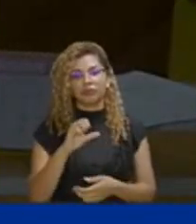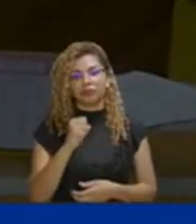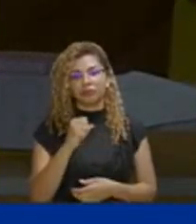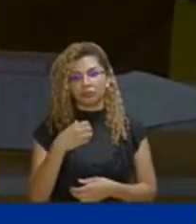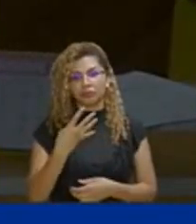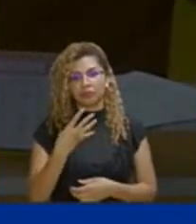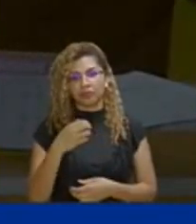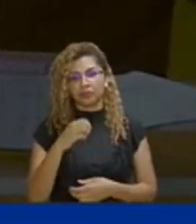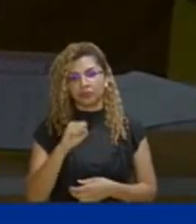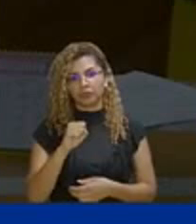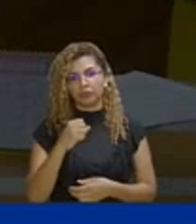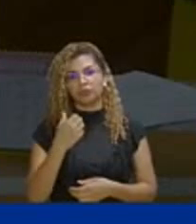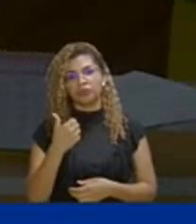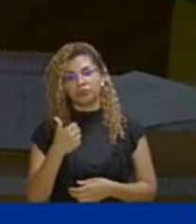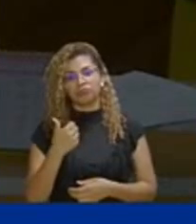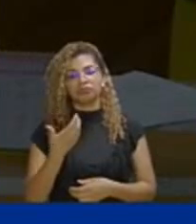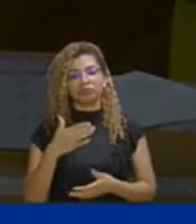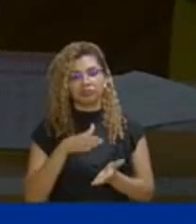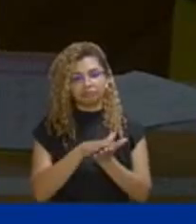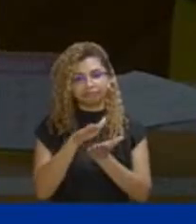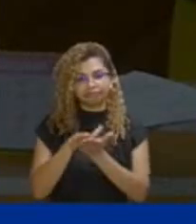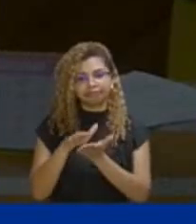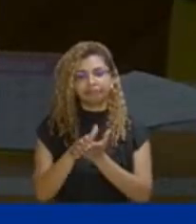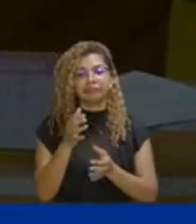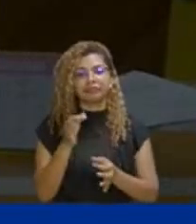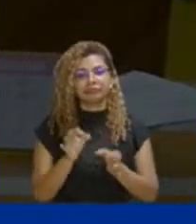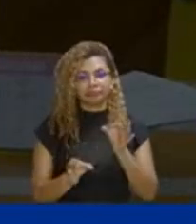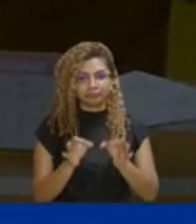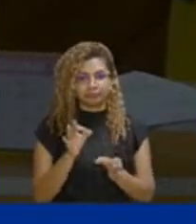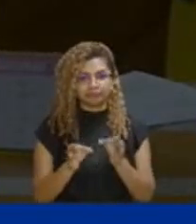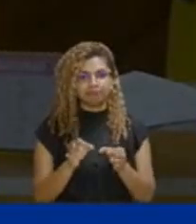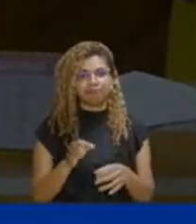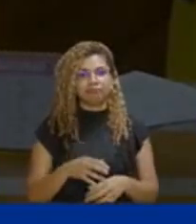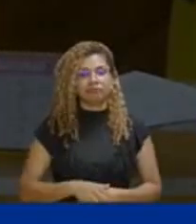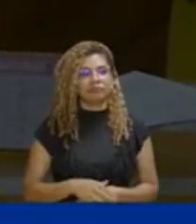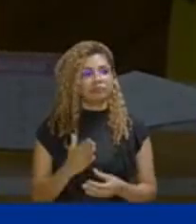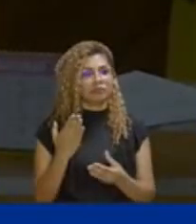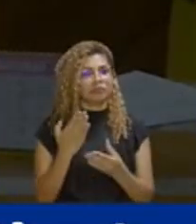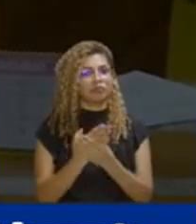em sessão. Não havendo outros processos...